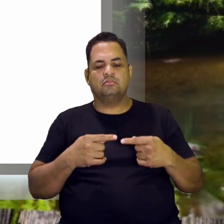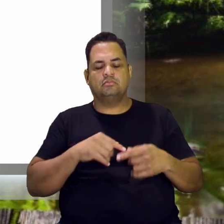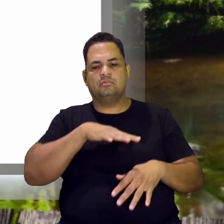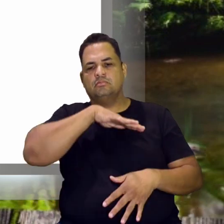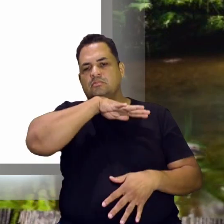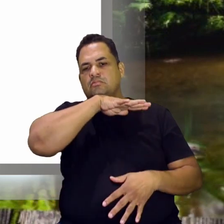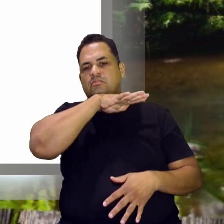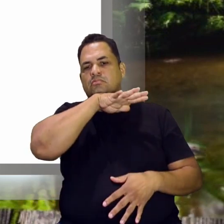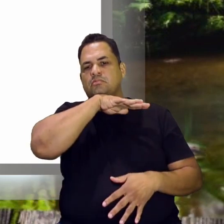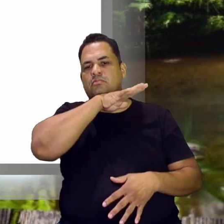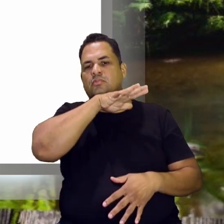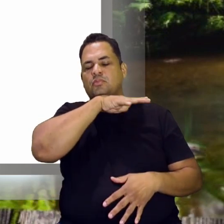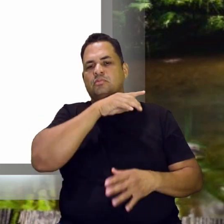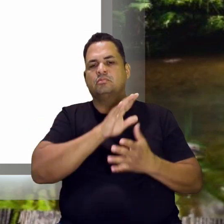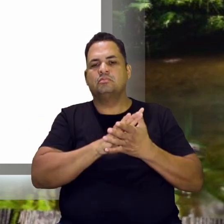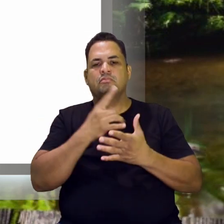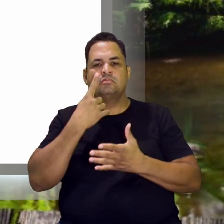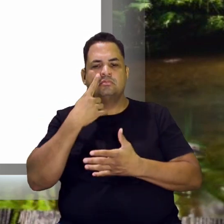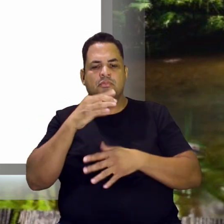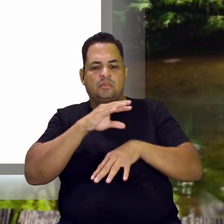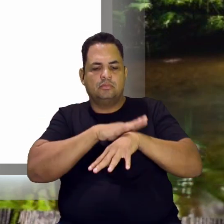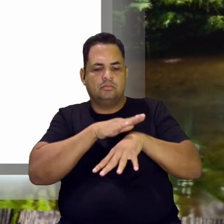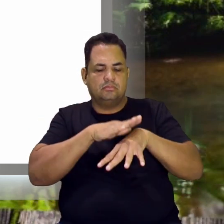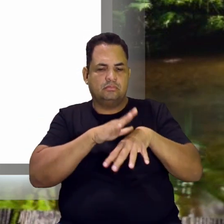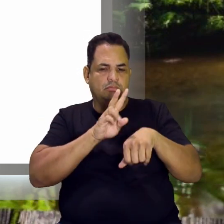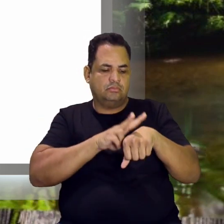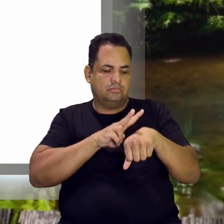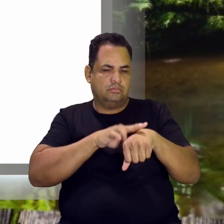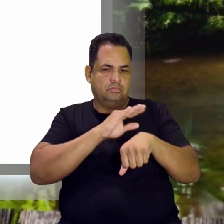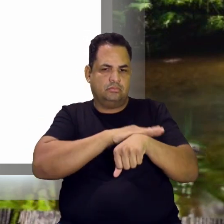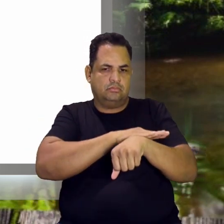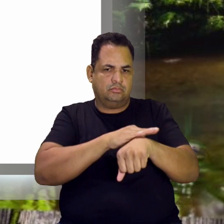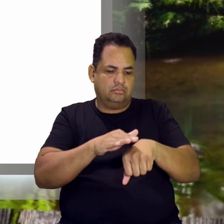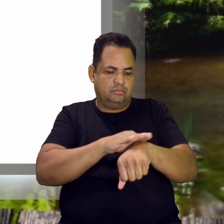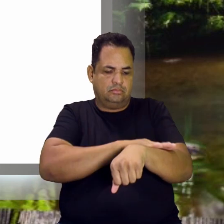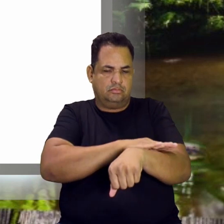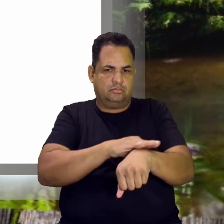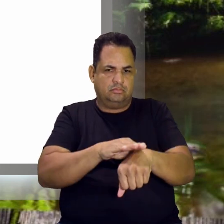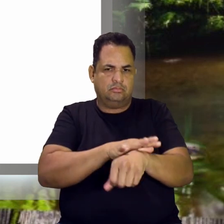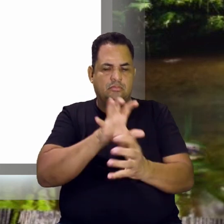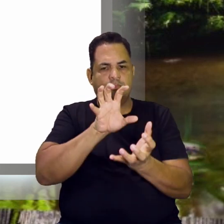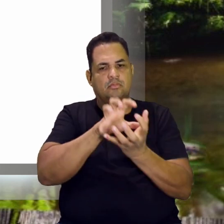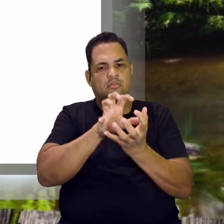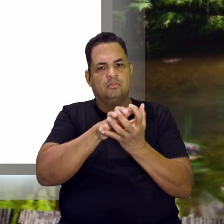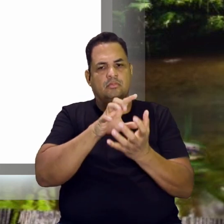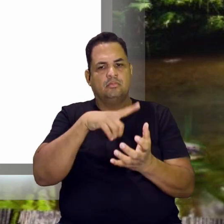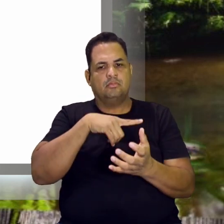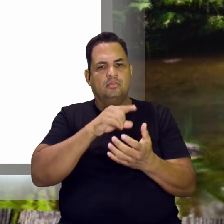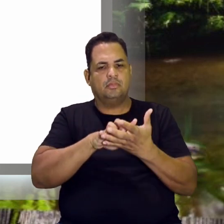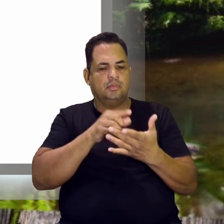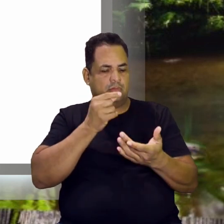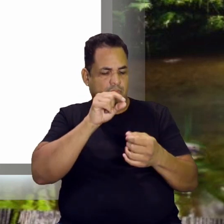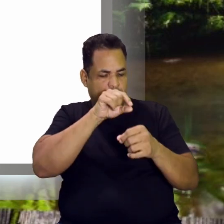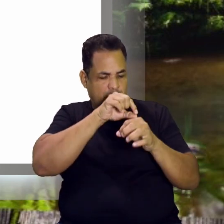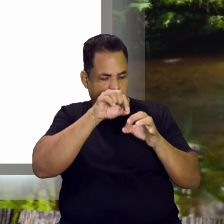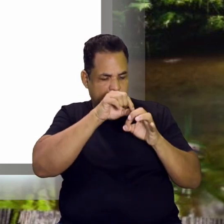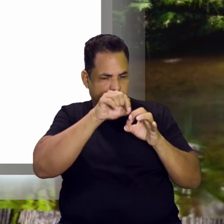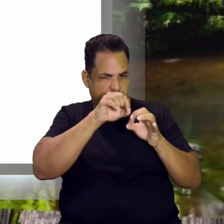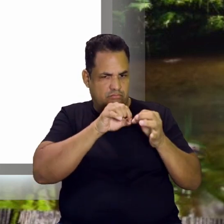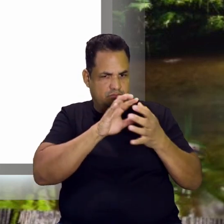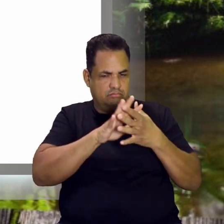animais e aí você consegue observar os escudos. Então, quando a gente trabalha com essas espécies, a gente coloca identificadores,